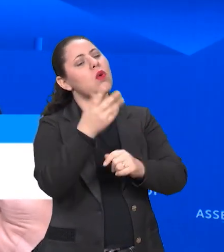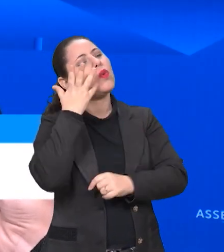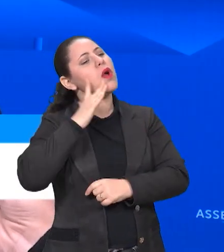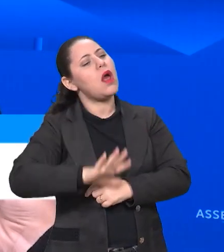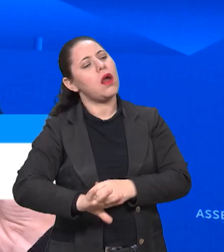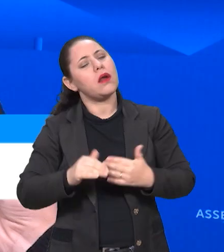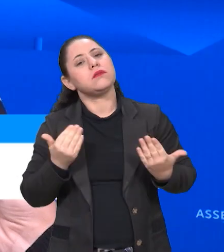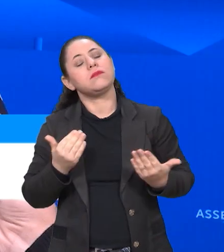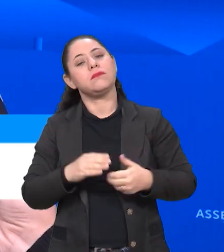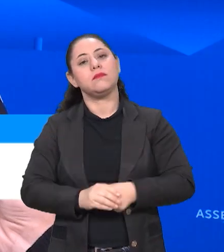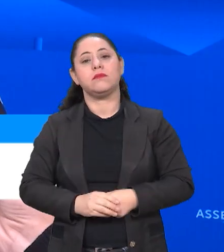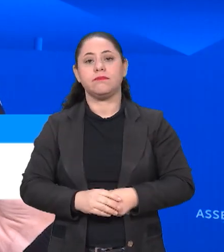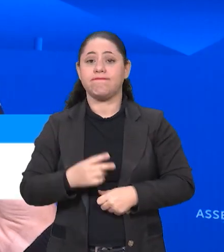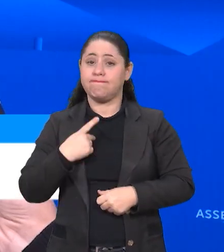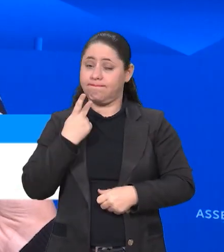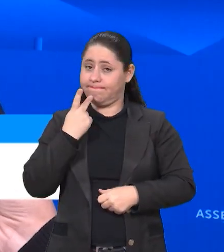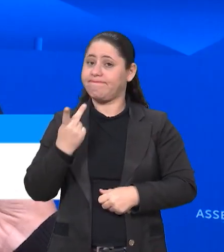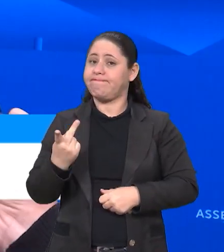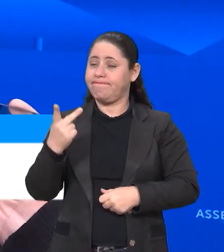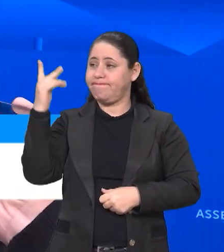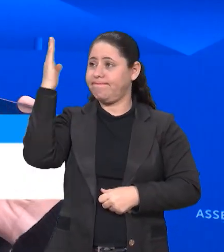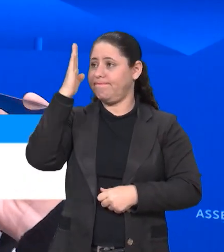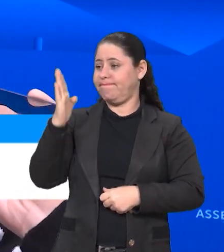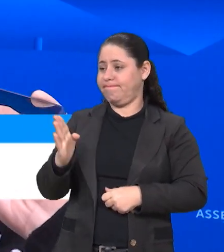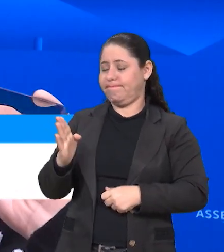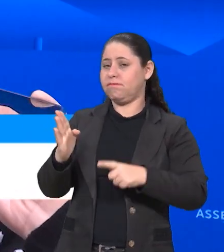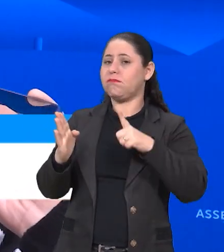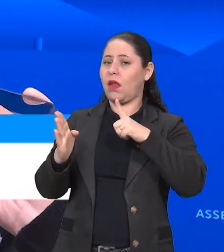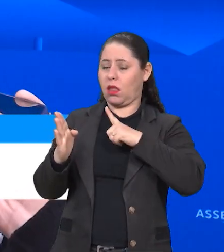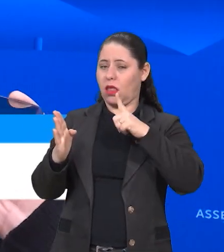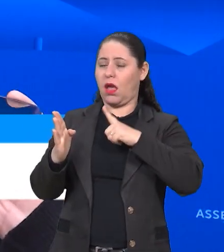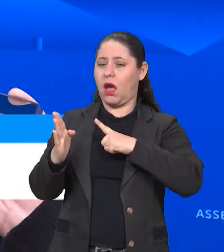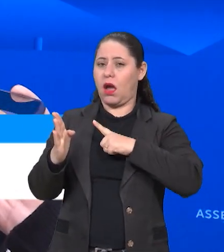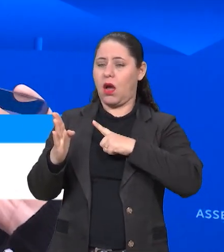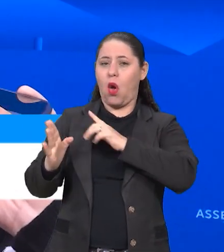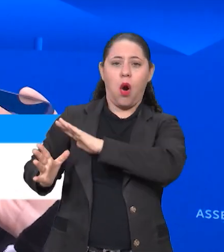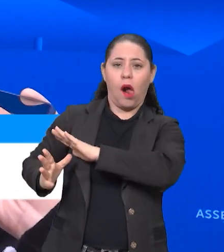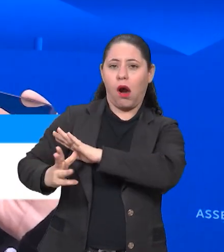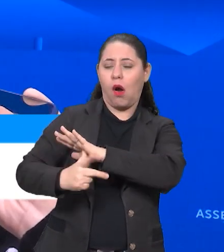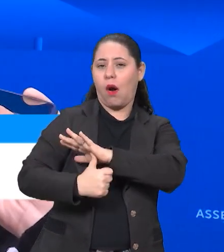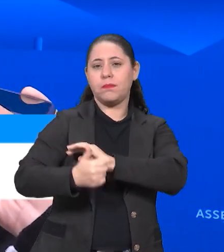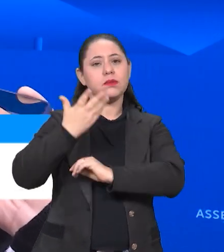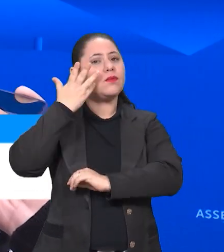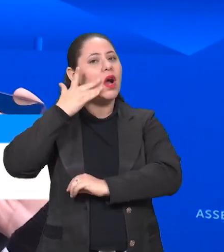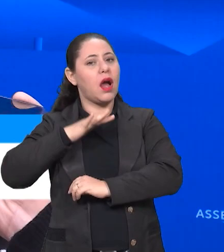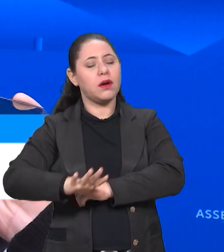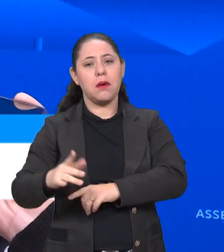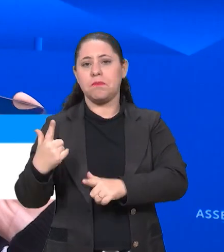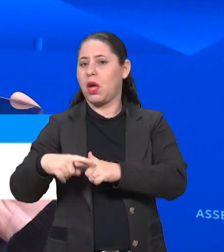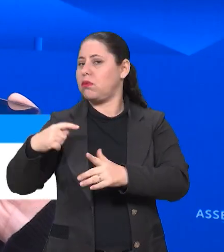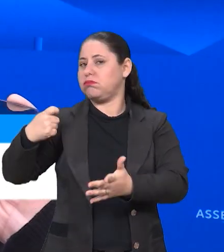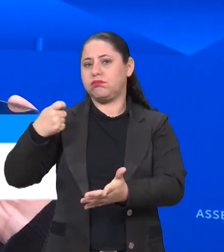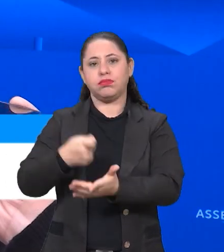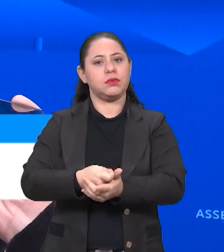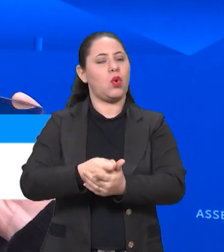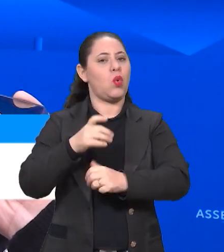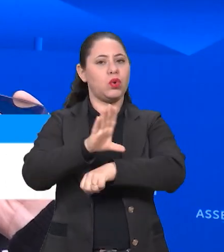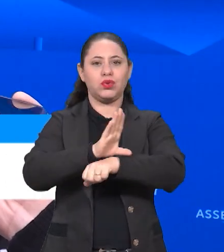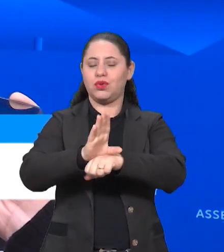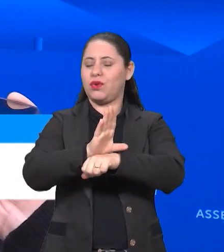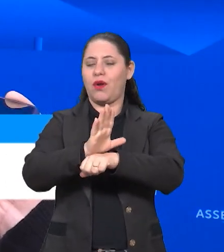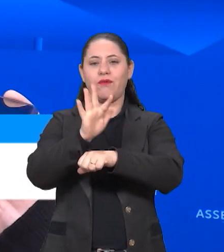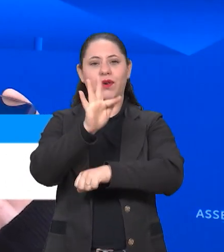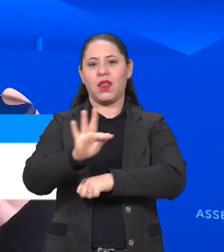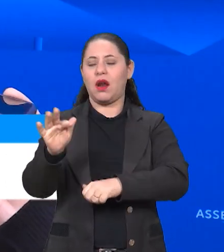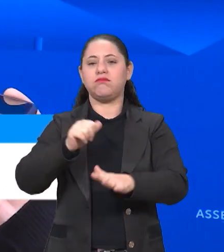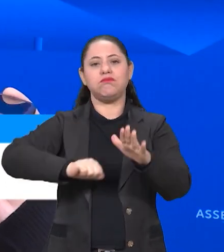infância. Então eu costumo dizer o seguinte, nós temos no Brasil, sim, uma infância roubada, porque o direito dela não foi cumprido